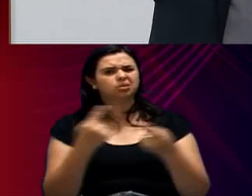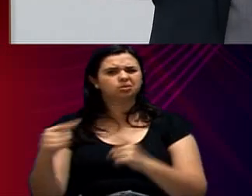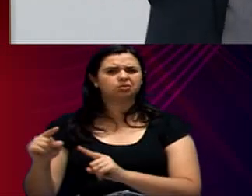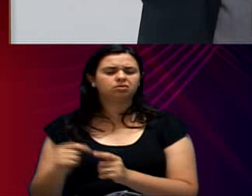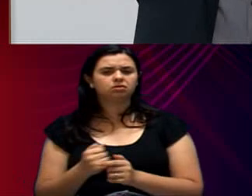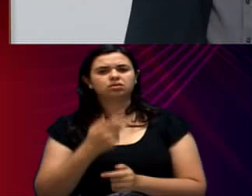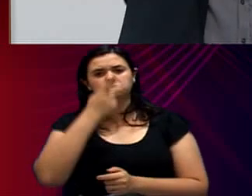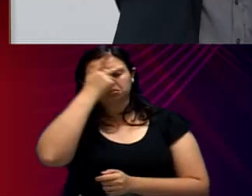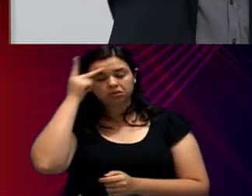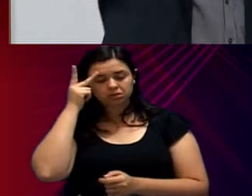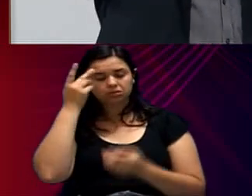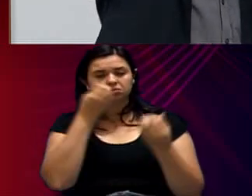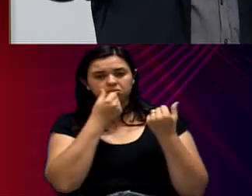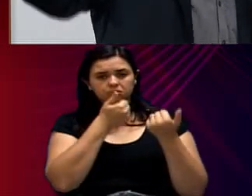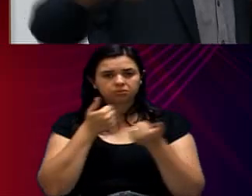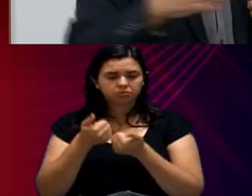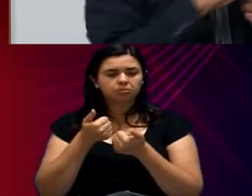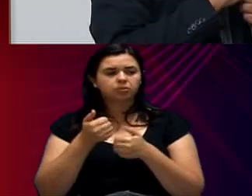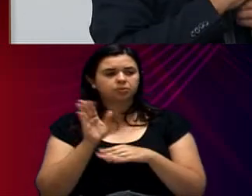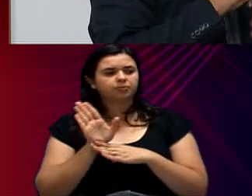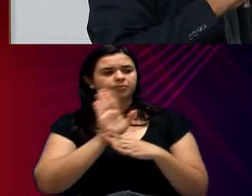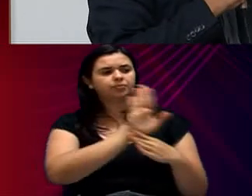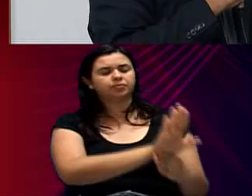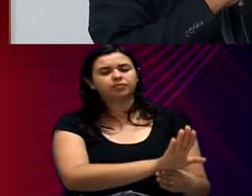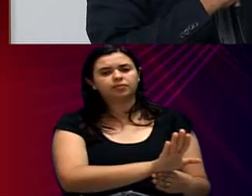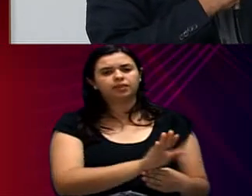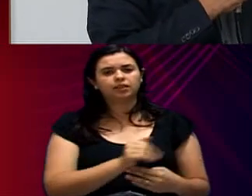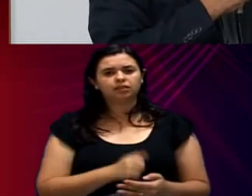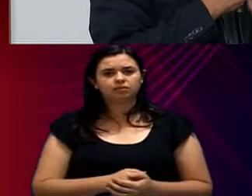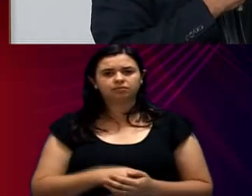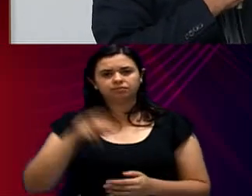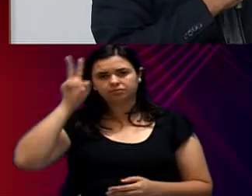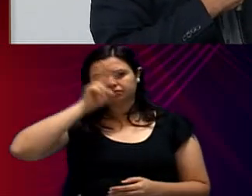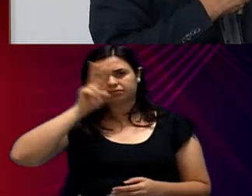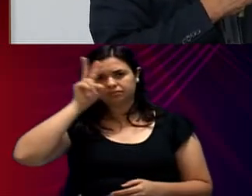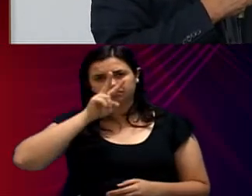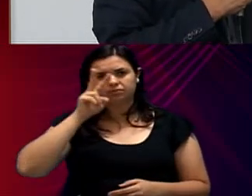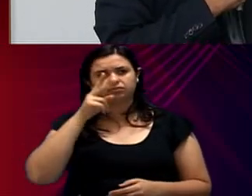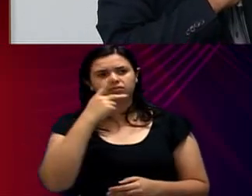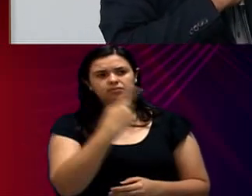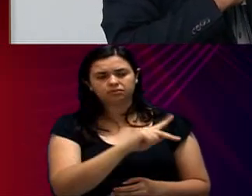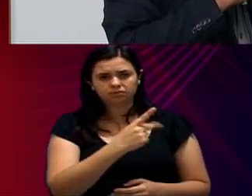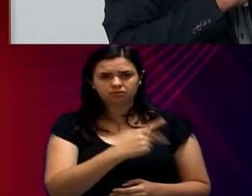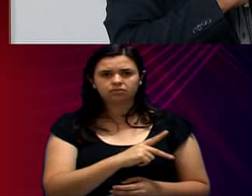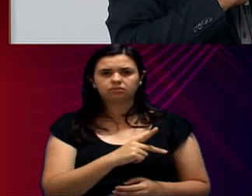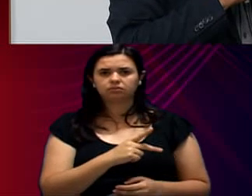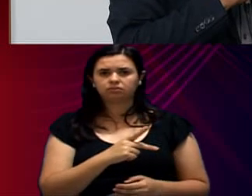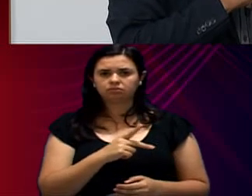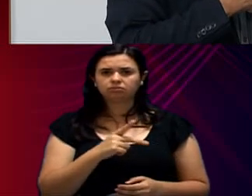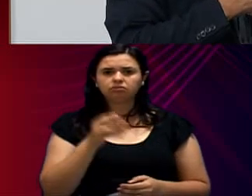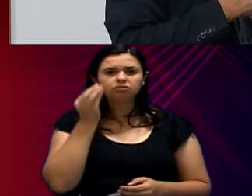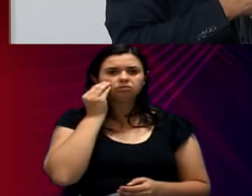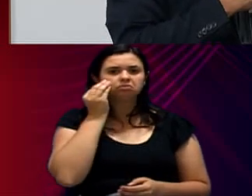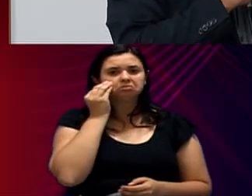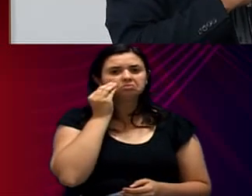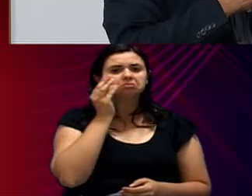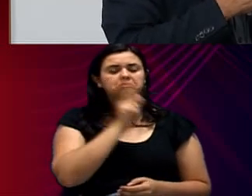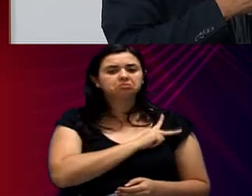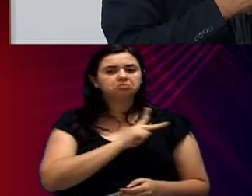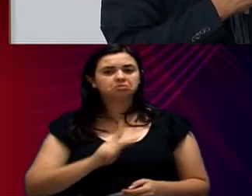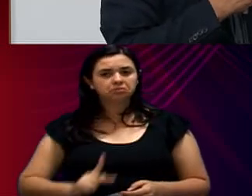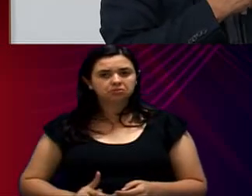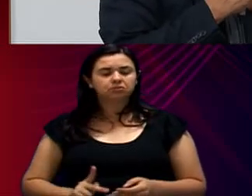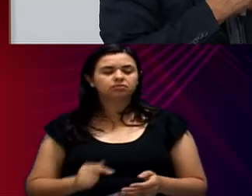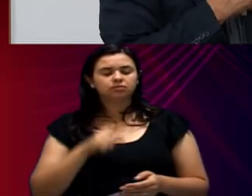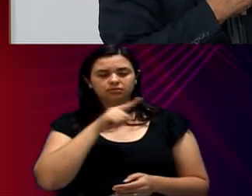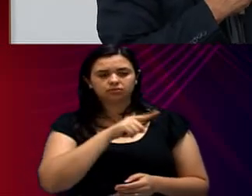coisa boa, você tem que falar coisa boa. E o cara isso foi a história, né? Cravada aí. E a história, ele foi candidato a presidente, foi deputado mais votado do Brasil, fez um monte de projeto. Eu